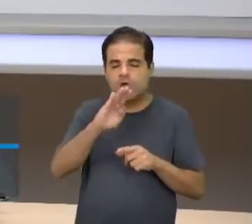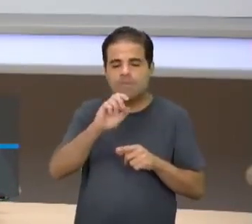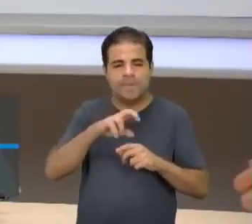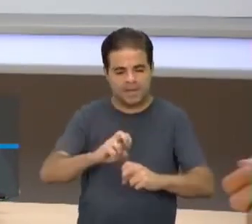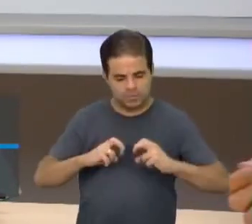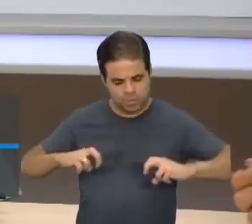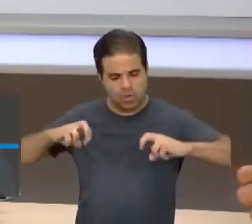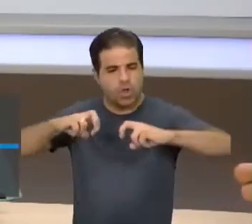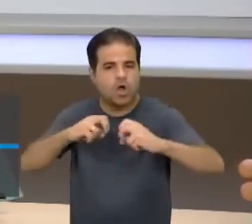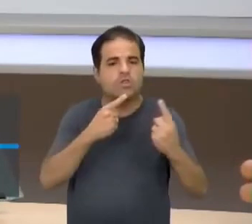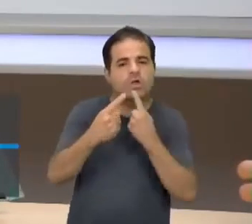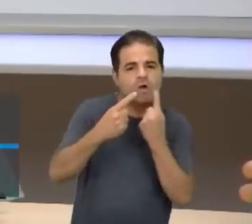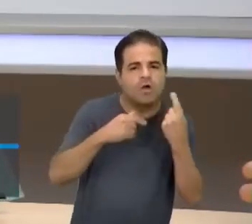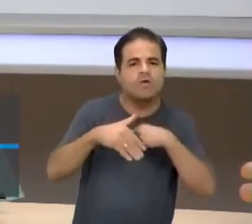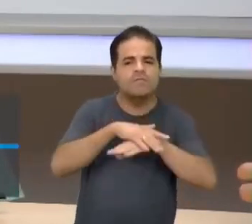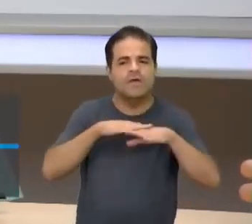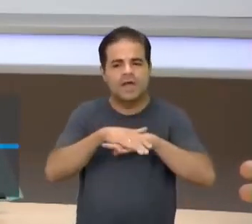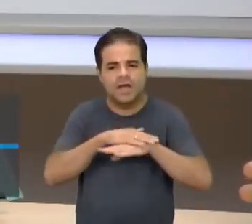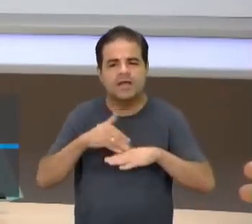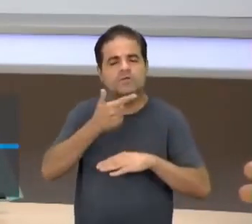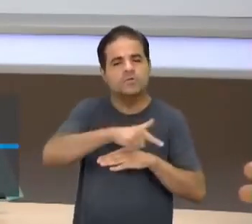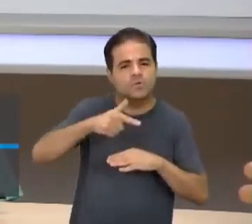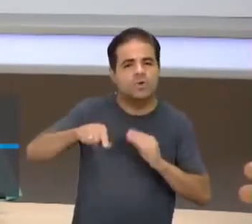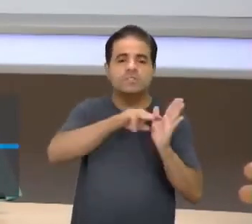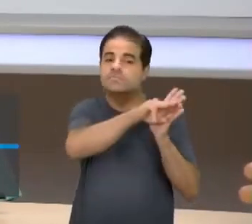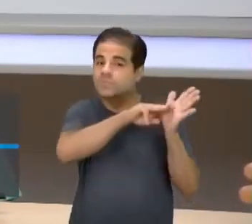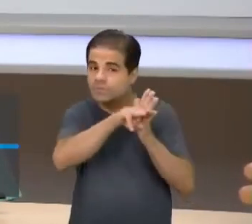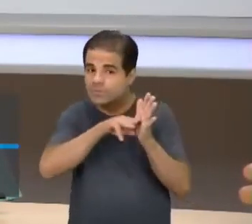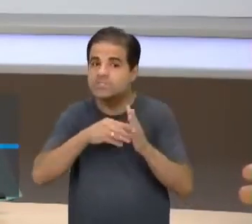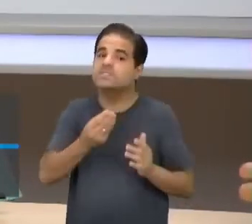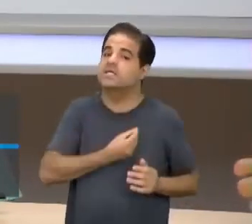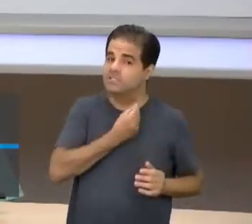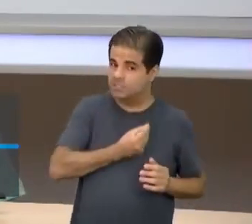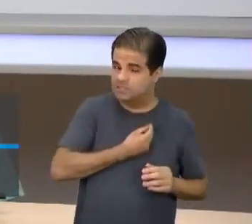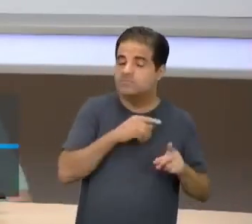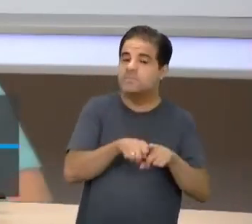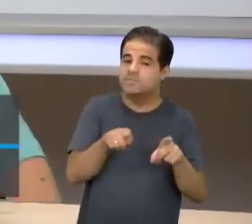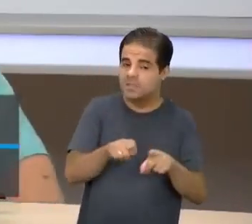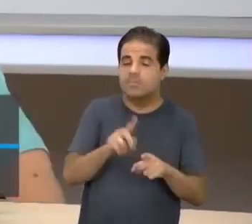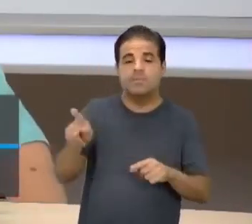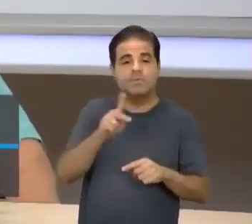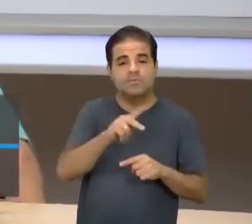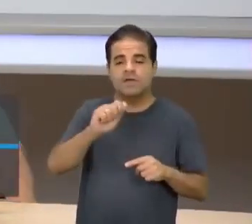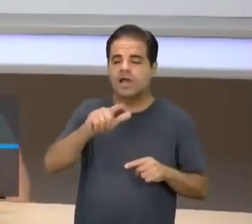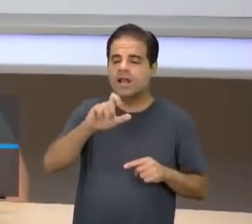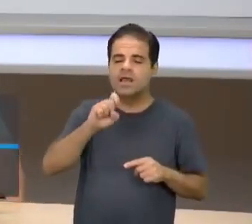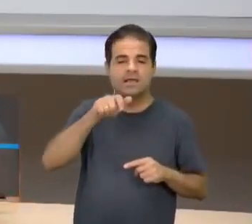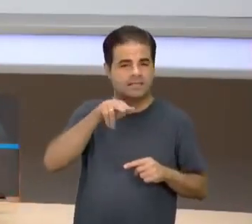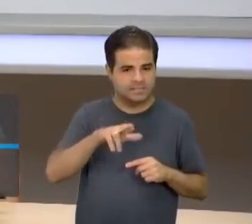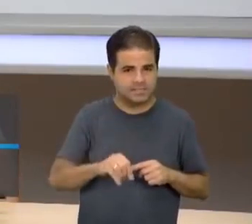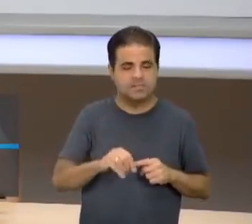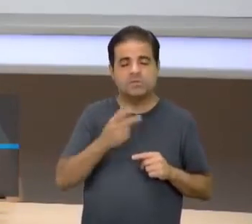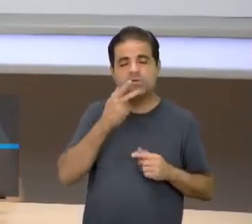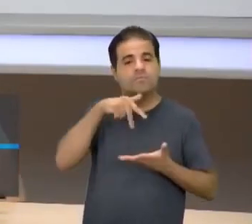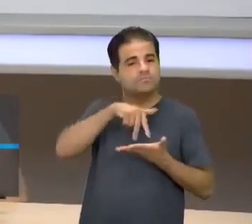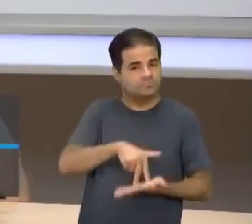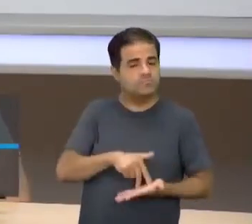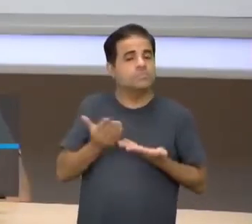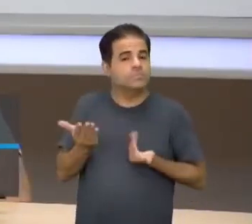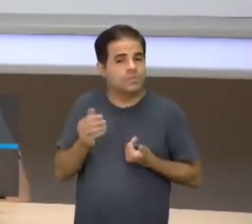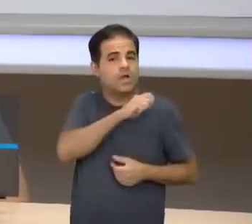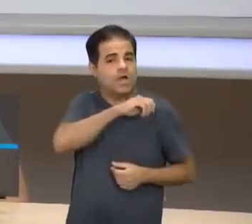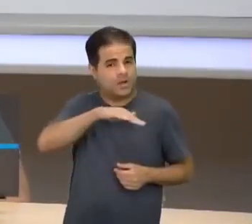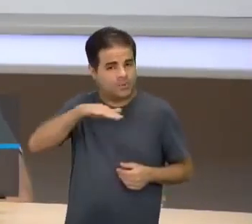de conversa, rotações por estações e outras metodologias ativas. O professor Alexandro falou do protagonismo do